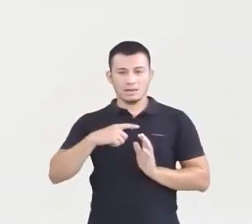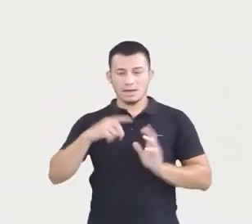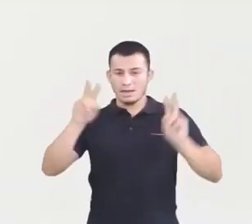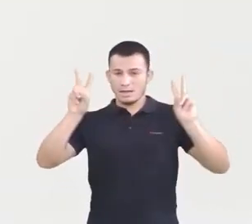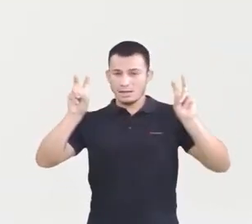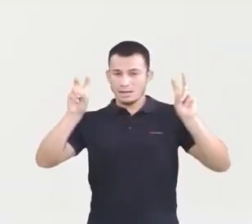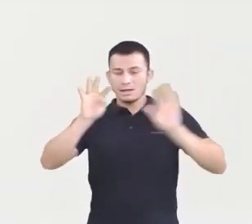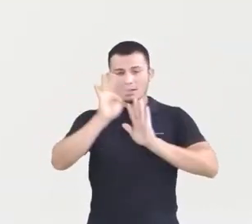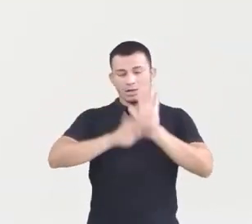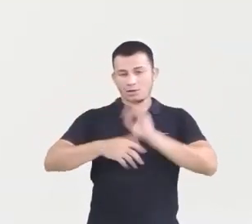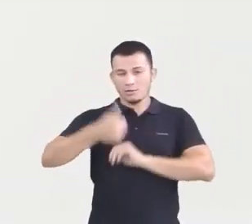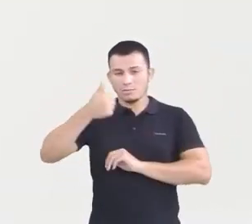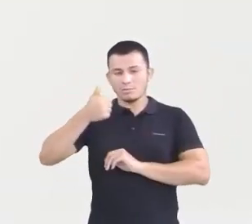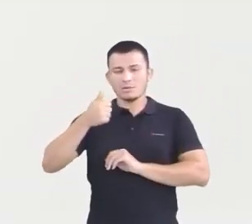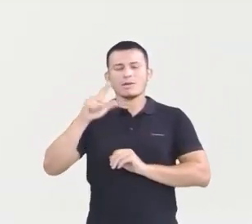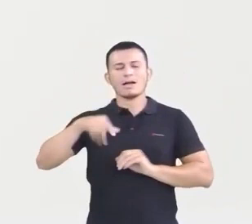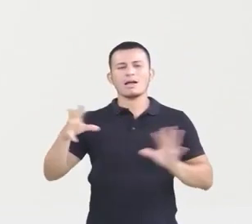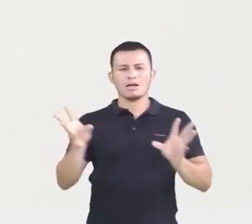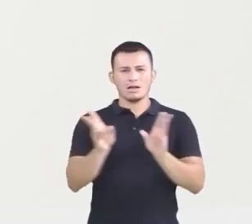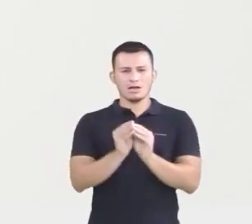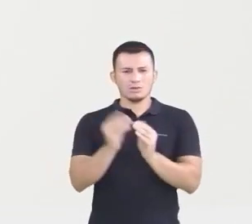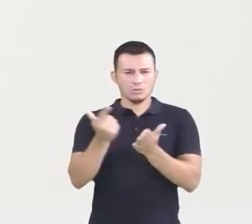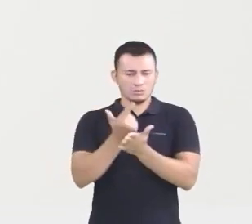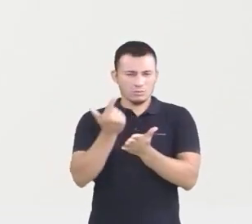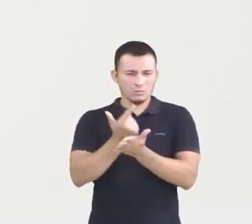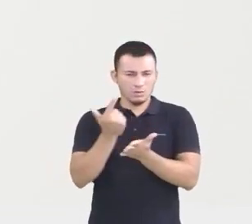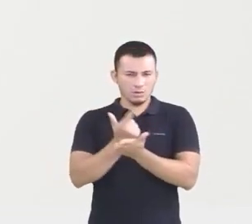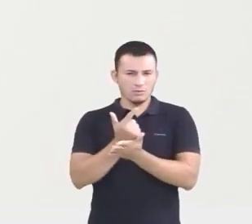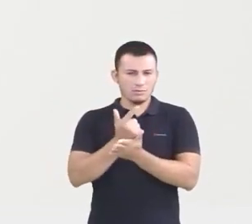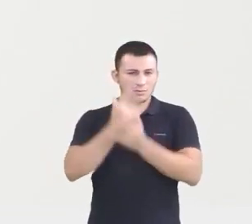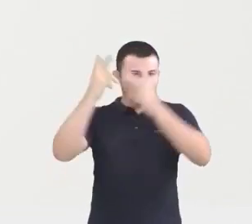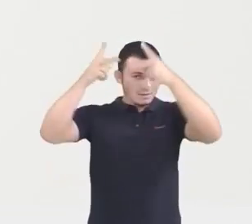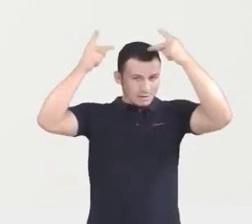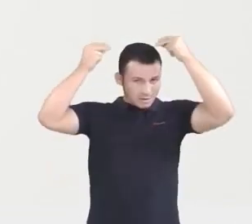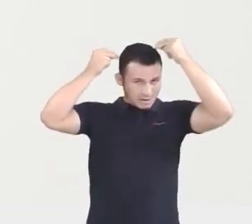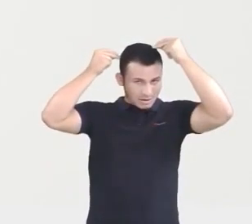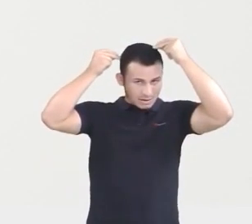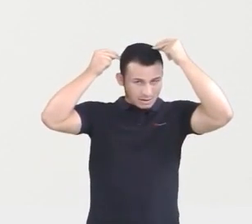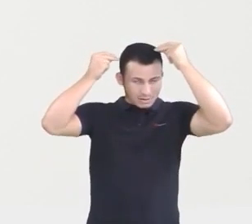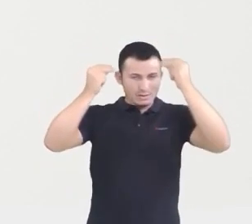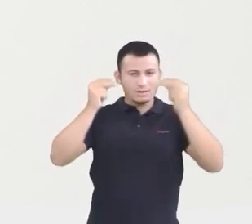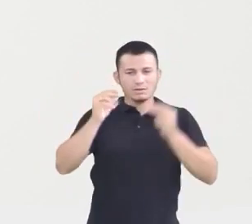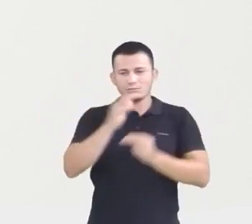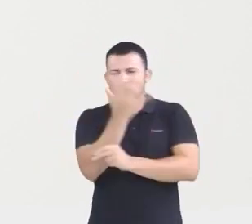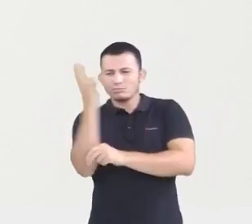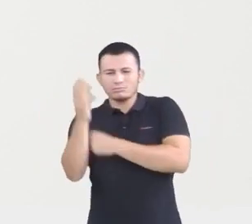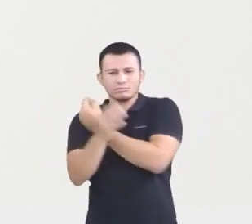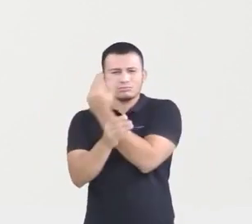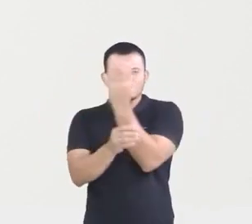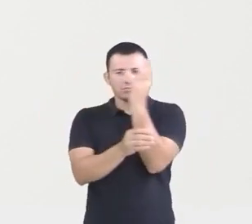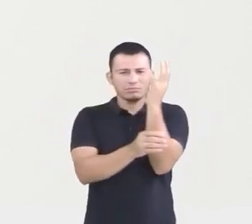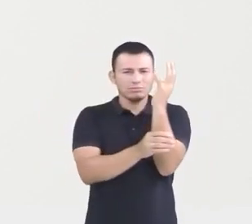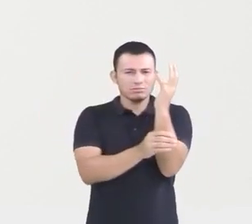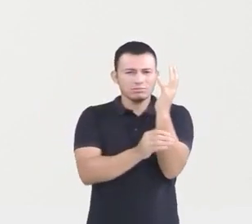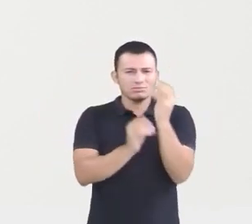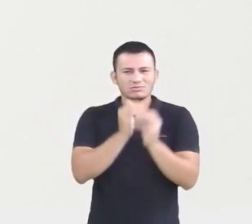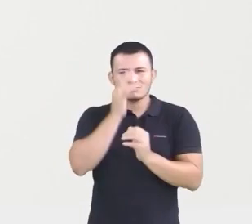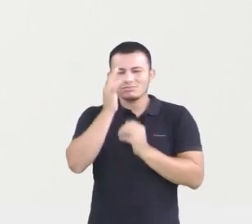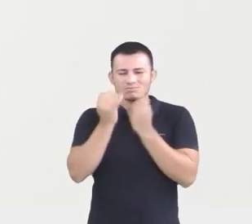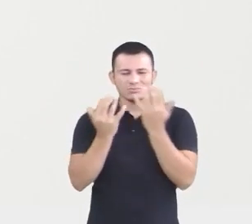começar a ver, é um resumo do livro Alice no País das Maravilhas. Publicado em 4 de julho